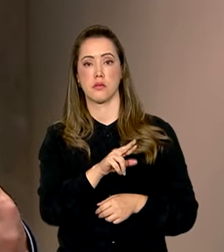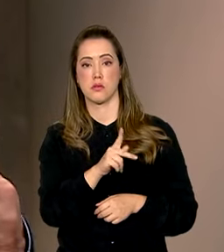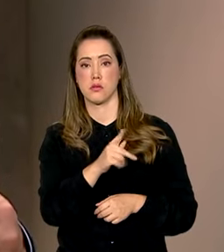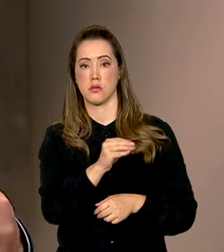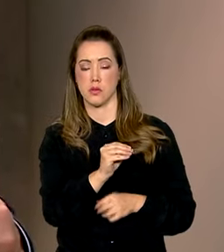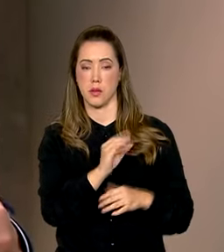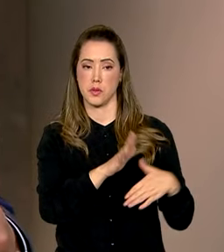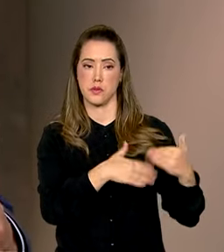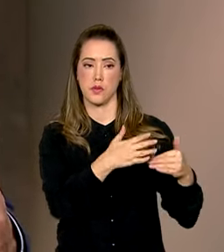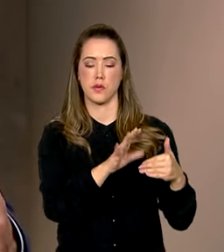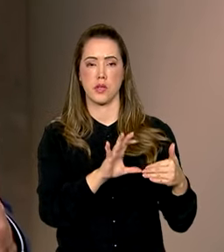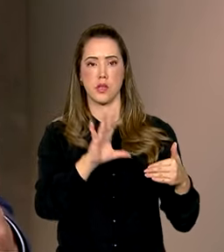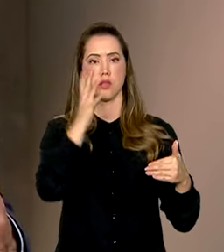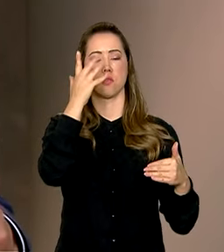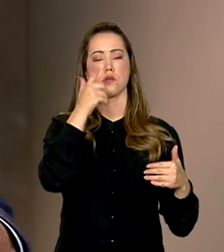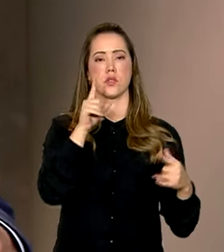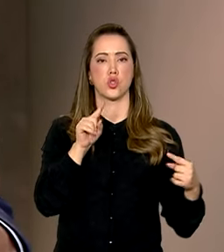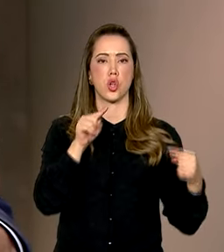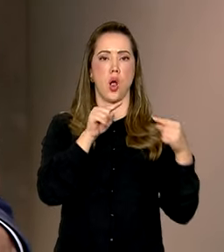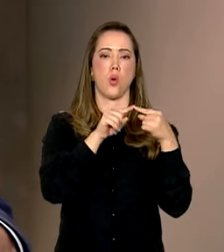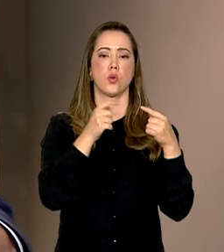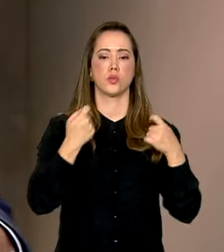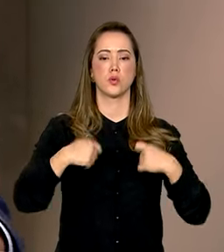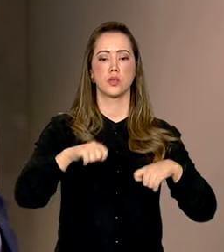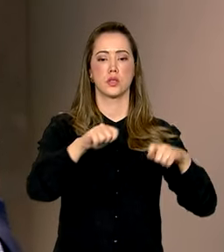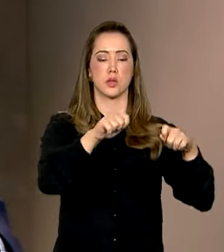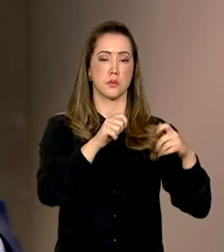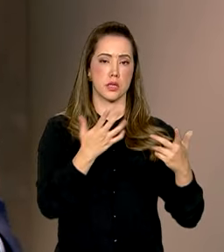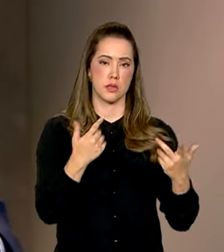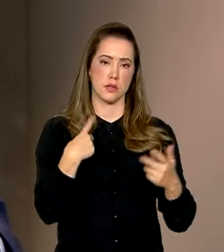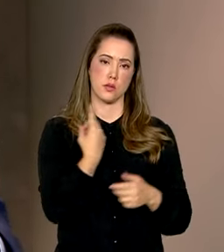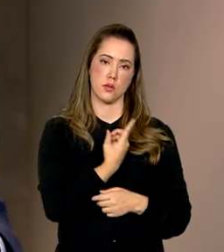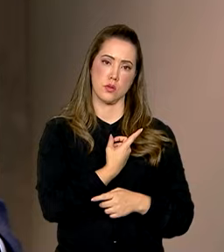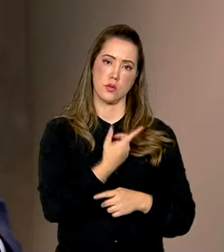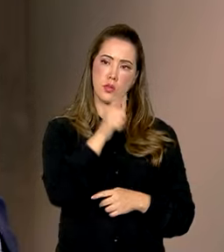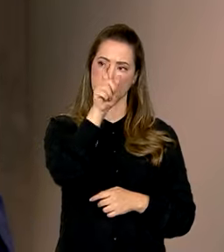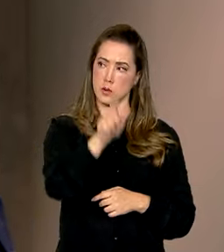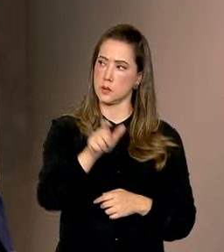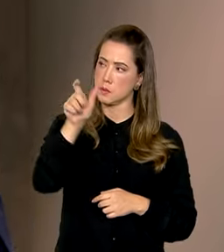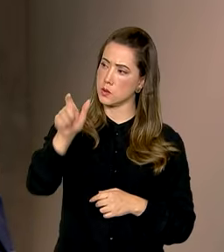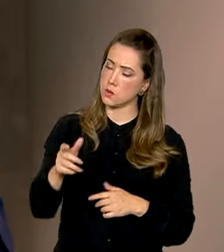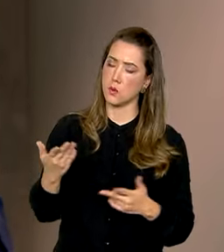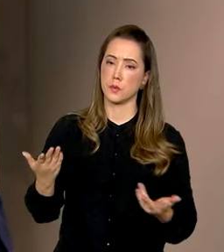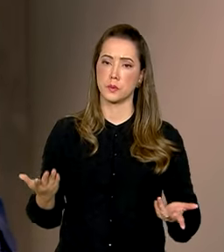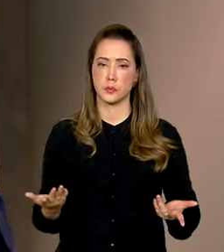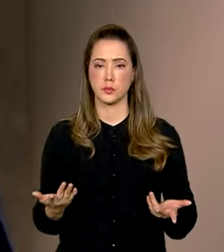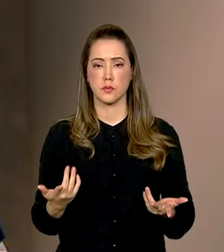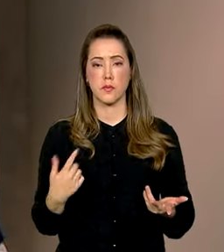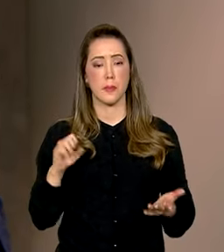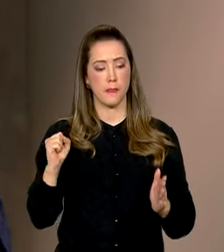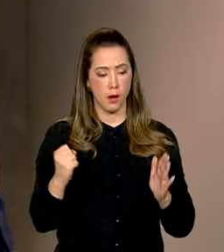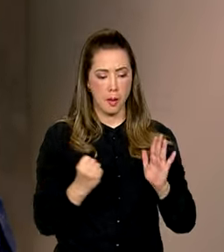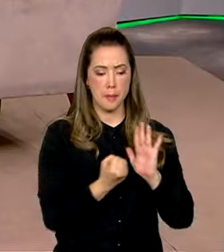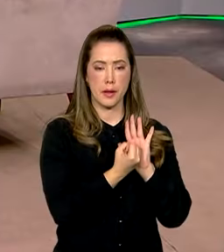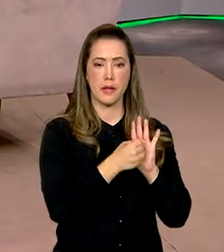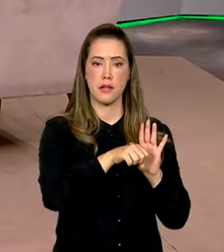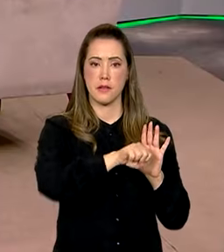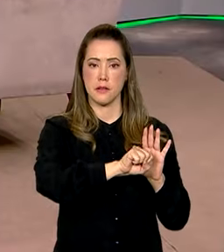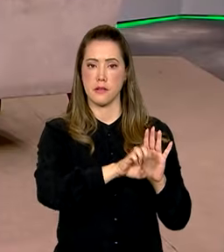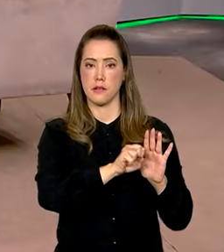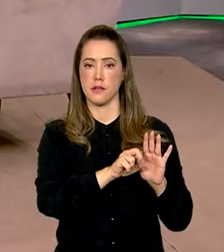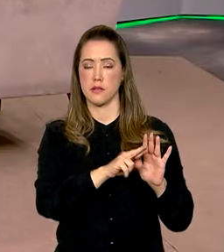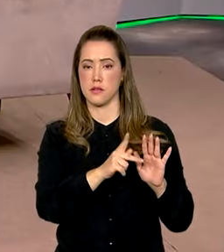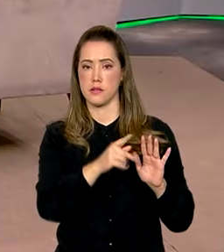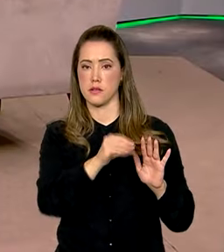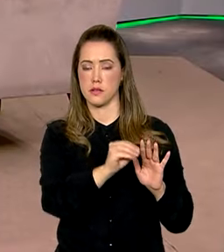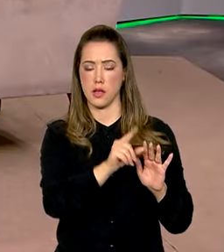soluções muito ajustadas à necessidade do nosso cidadão. Então, é marca SERPRO, é uma marca de qualidade,